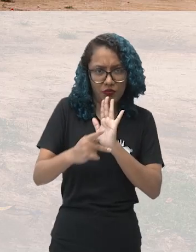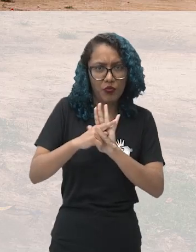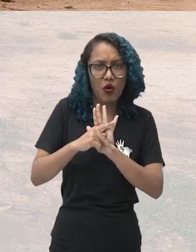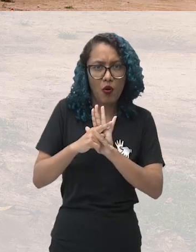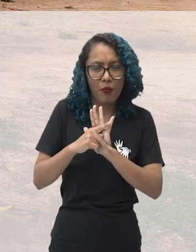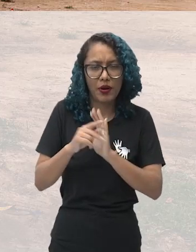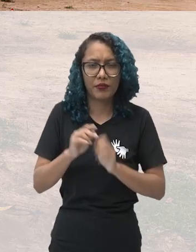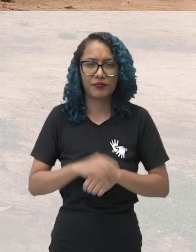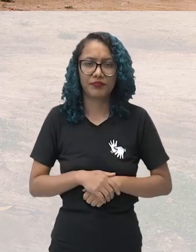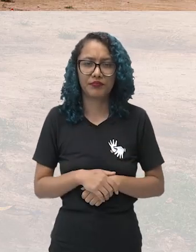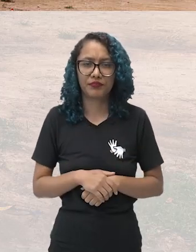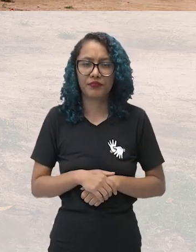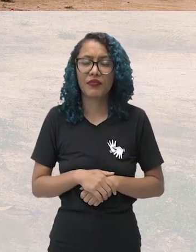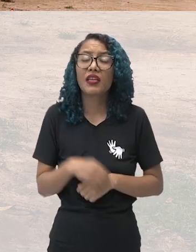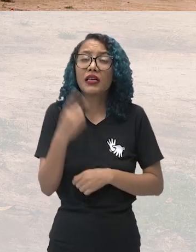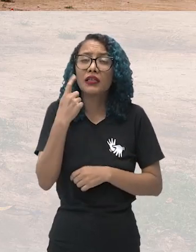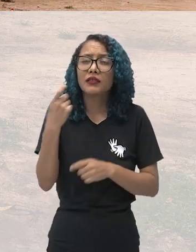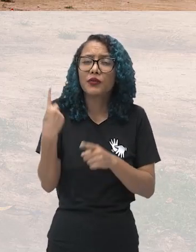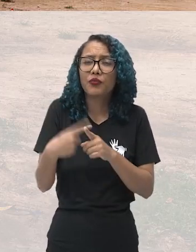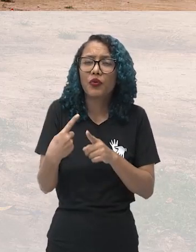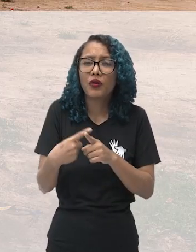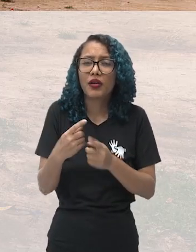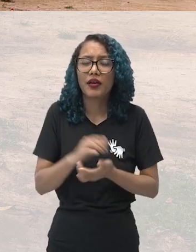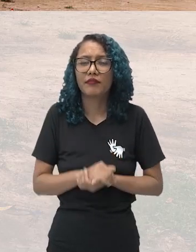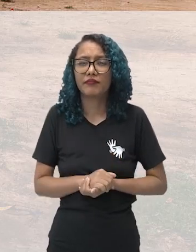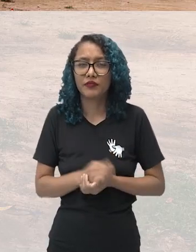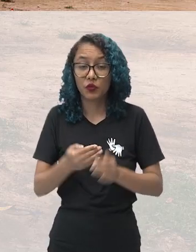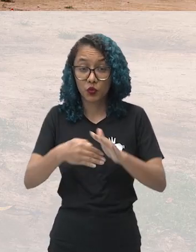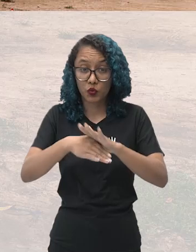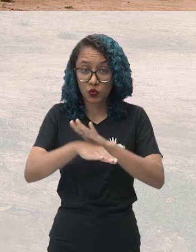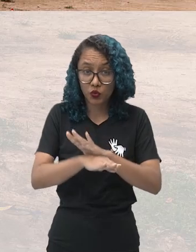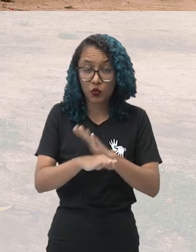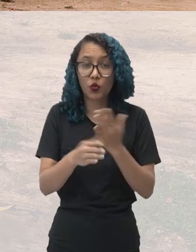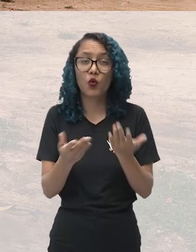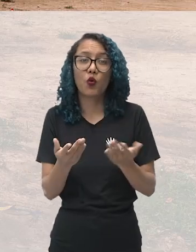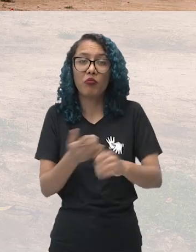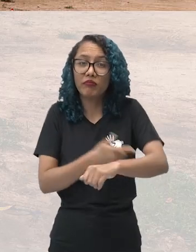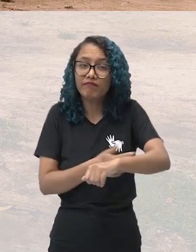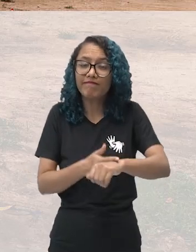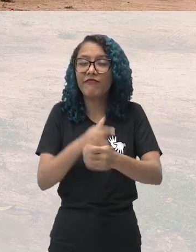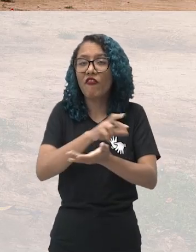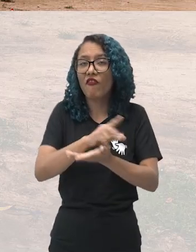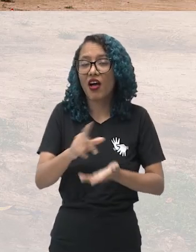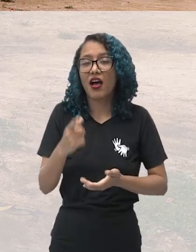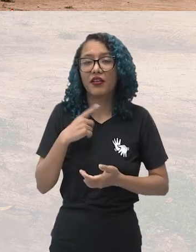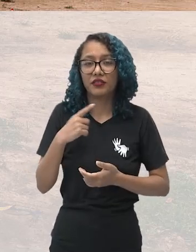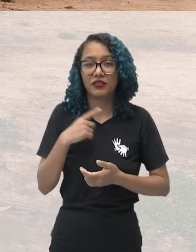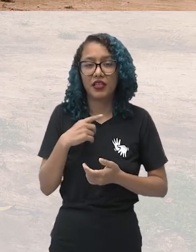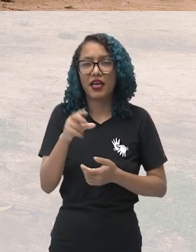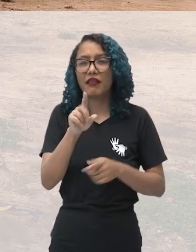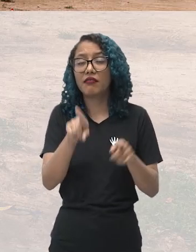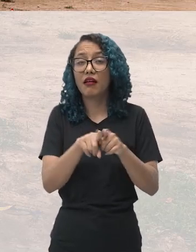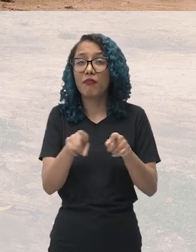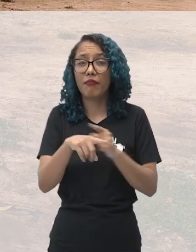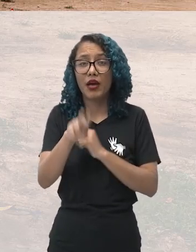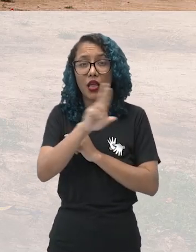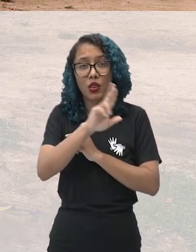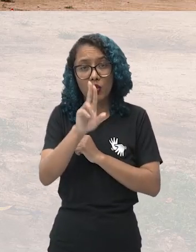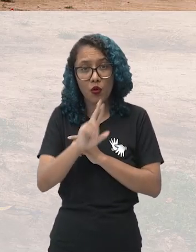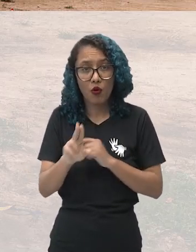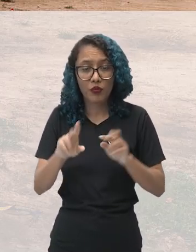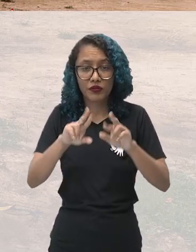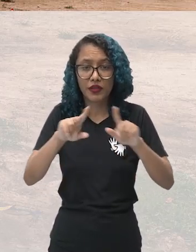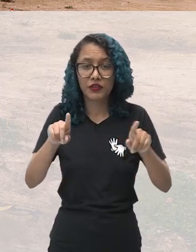porque, como nós dissemos agora há pouco, são vários costumes, vários hábitos, nomes diferentes, mas todos